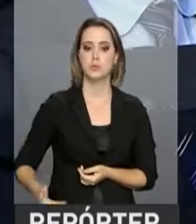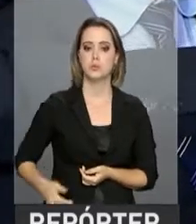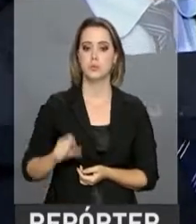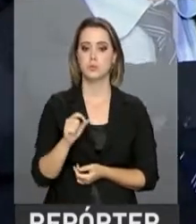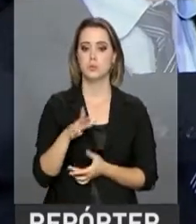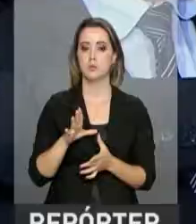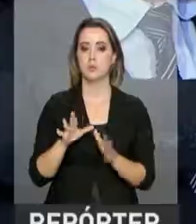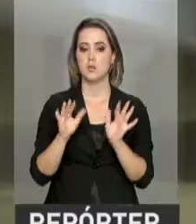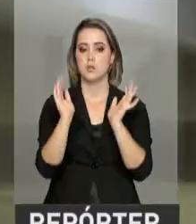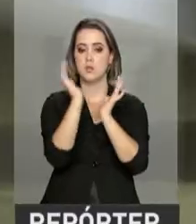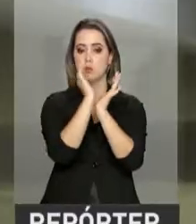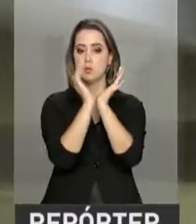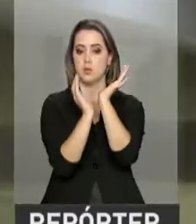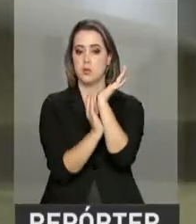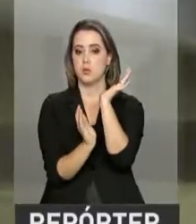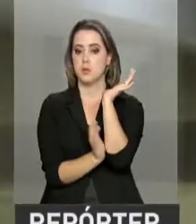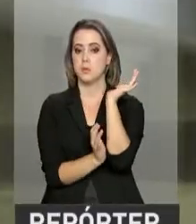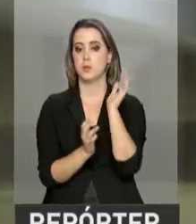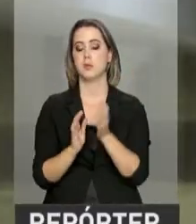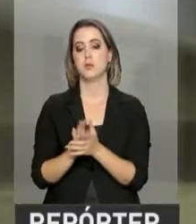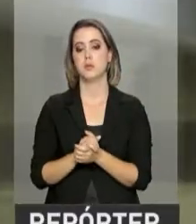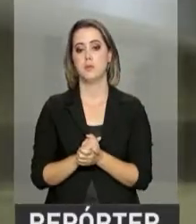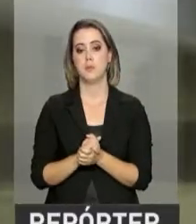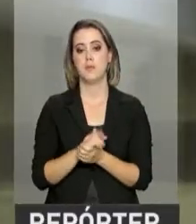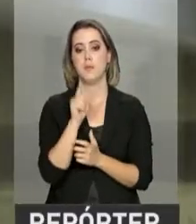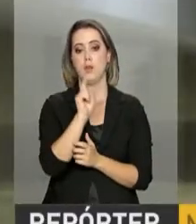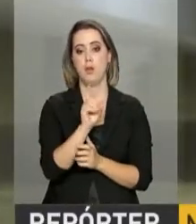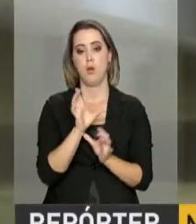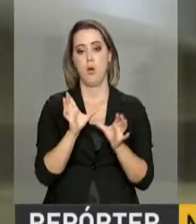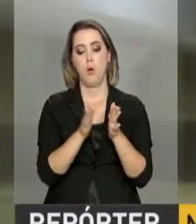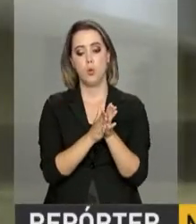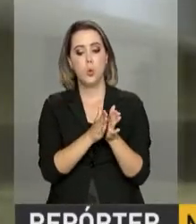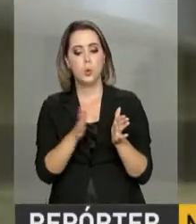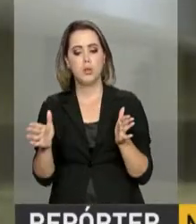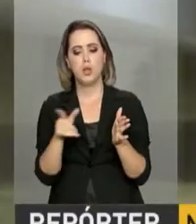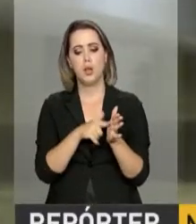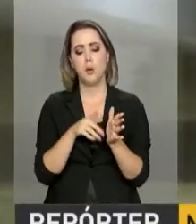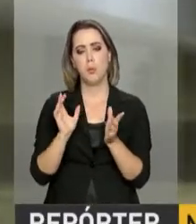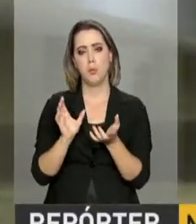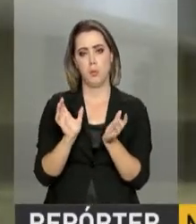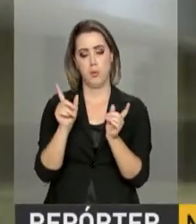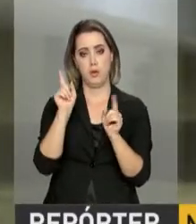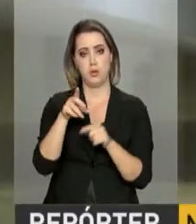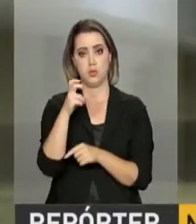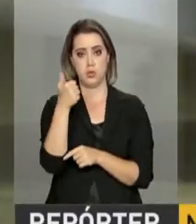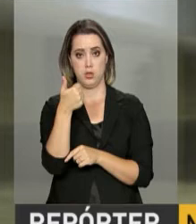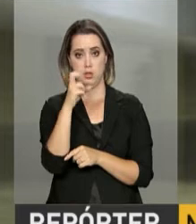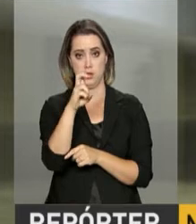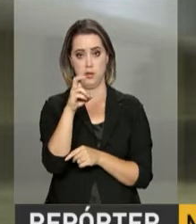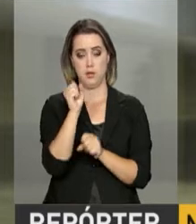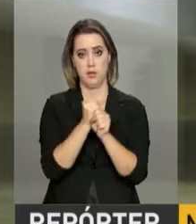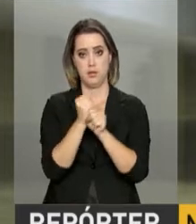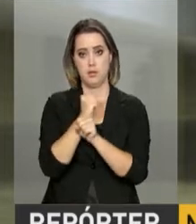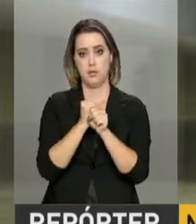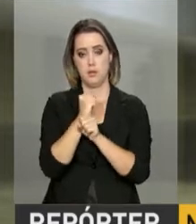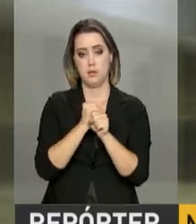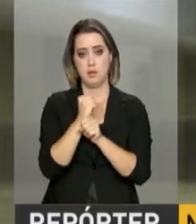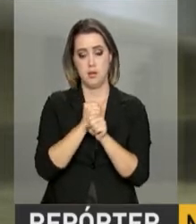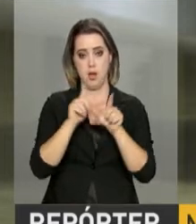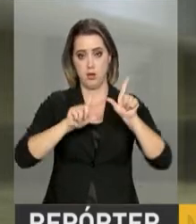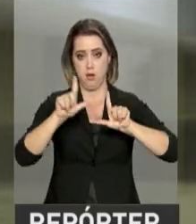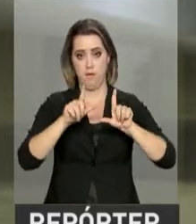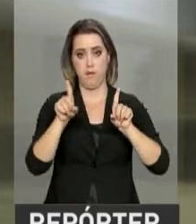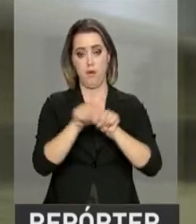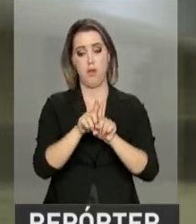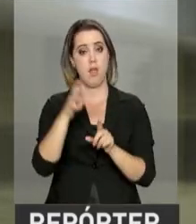de desburocratizar. O prazo de concessão para uma emissora de televisão no Brasil é de 15 anos. Já para as rádios, a licença é